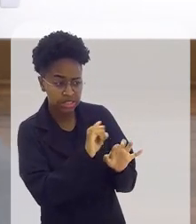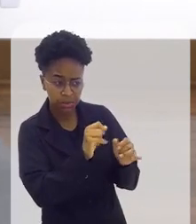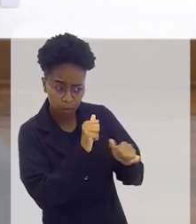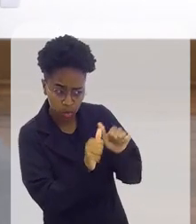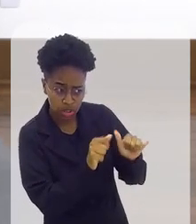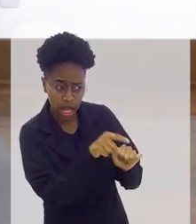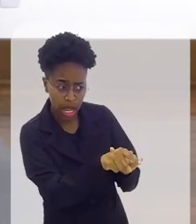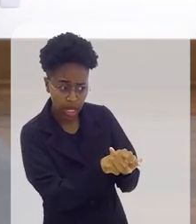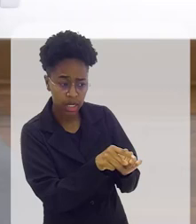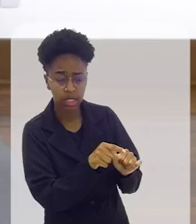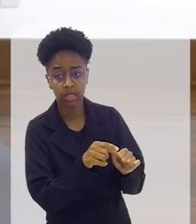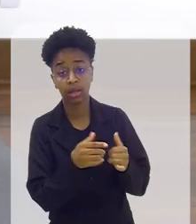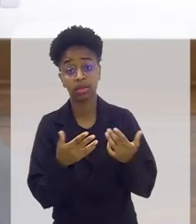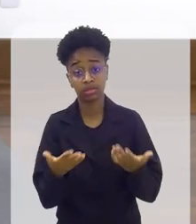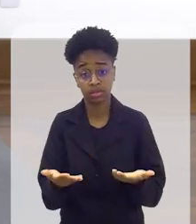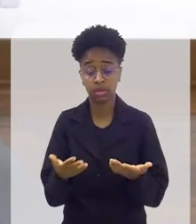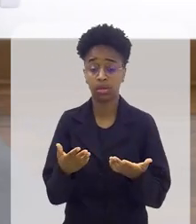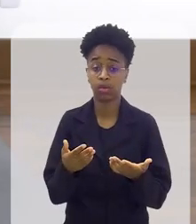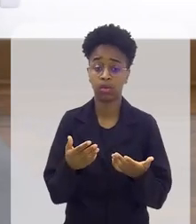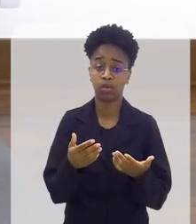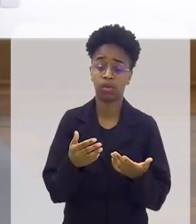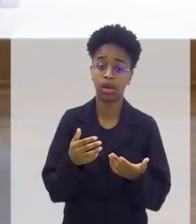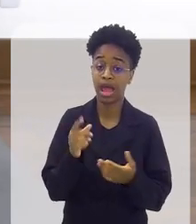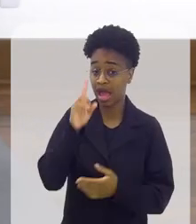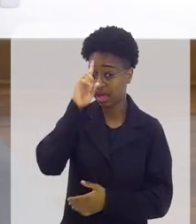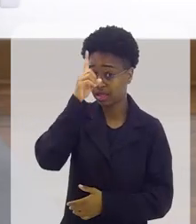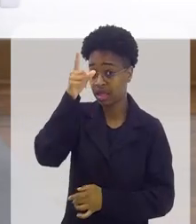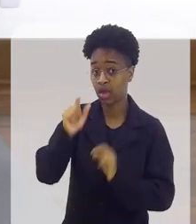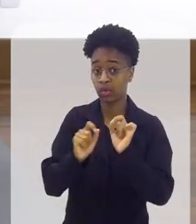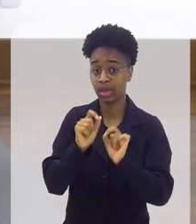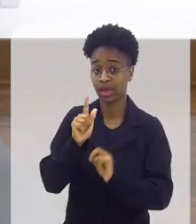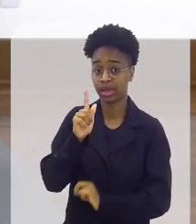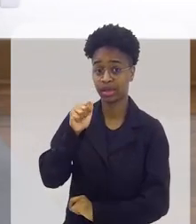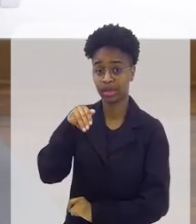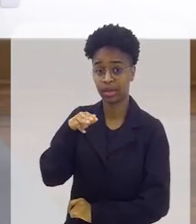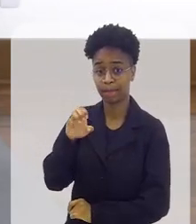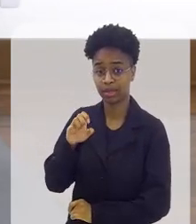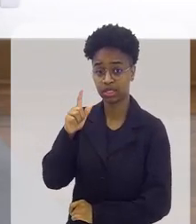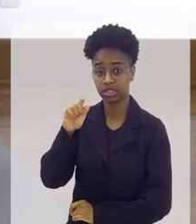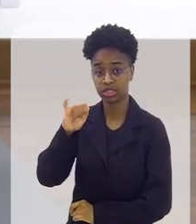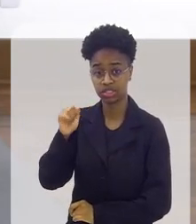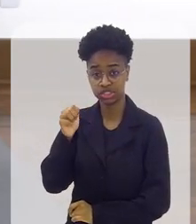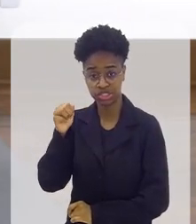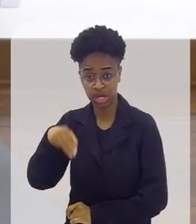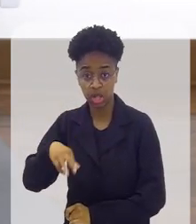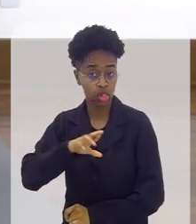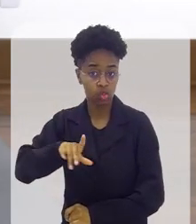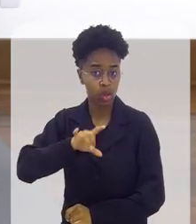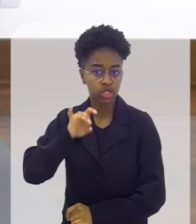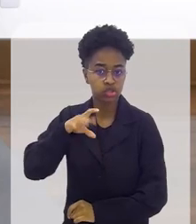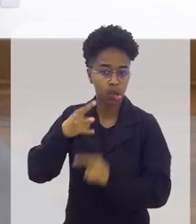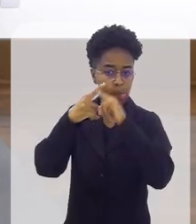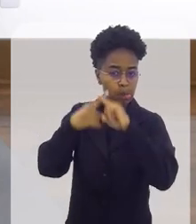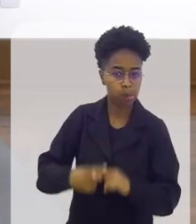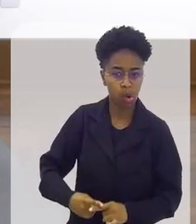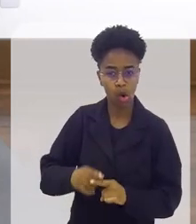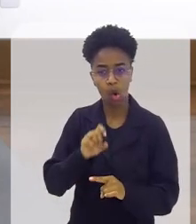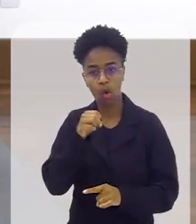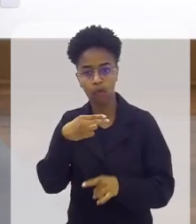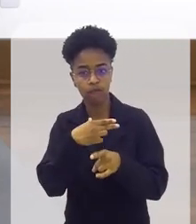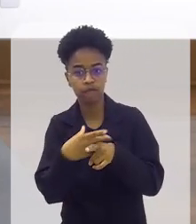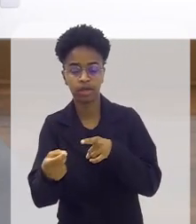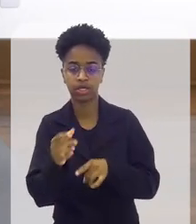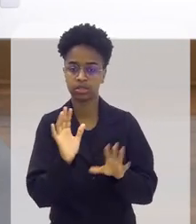fazendo, pô, e se mudasse aqui, e se pudesse ser, porque a ideia da Game Jam, mais do que a competição e ganhar